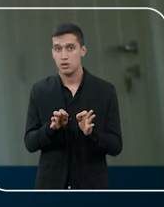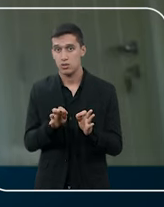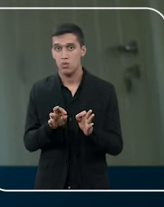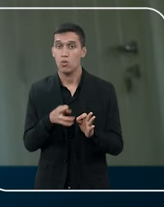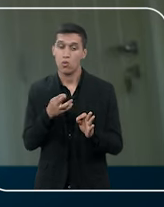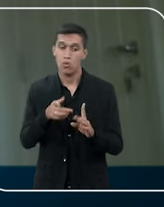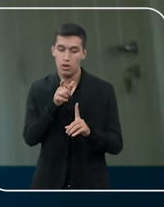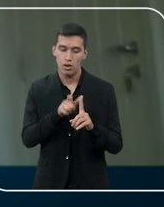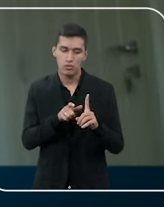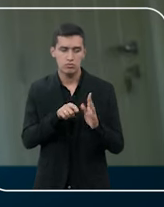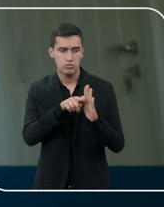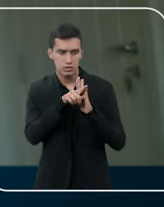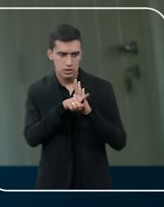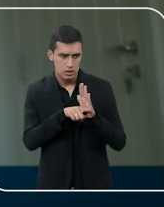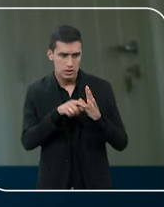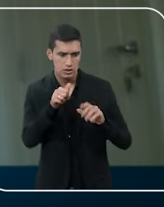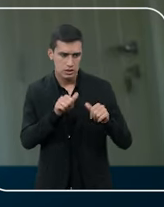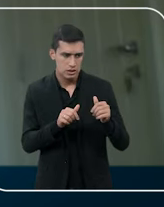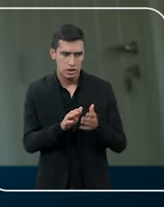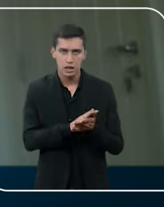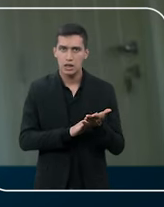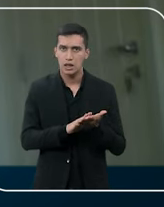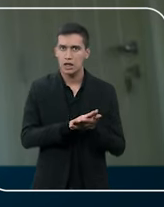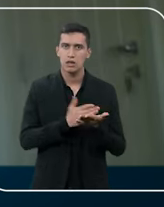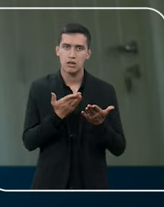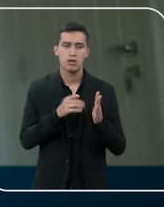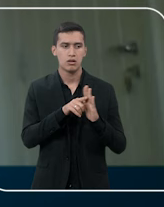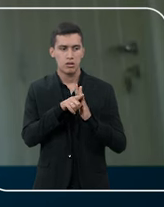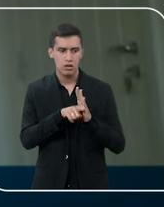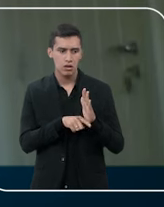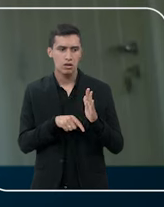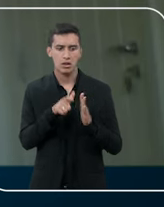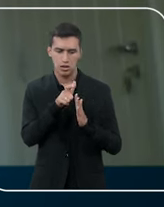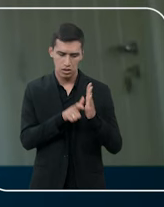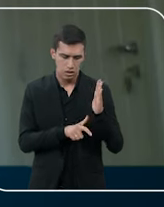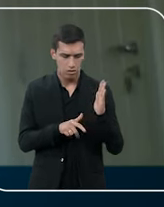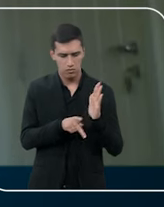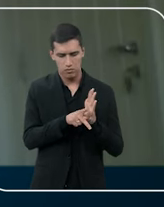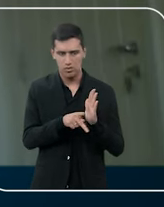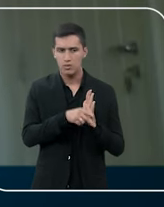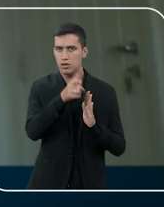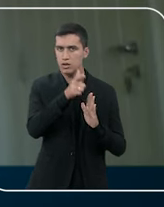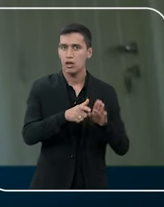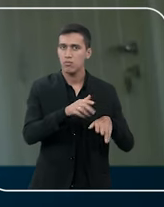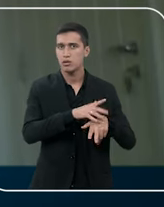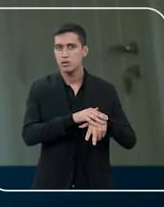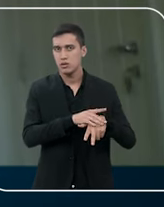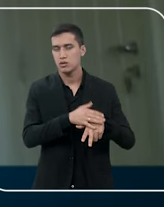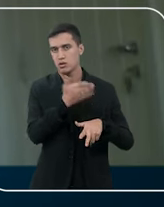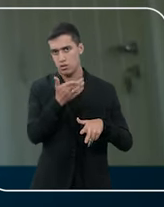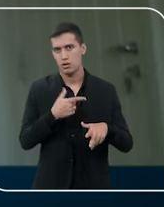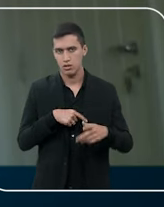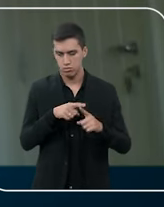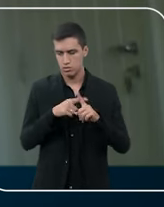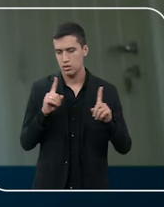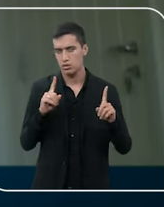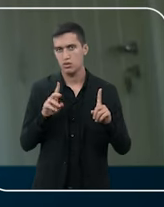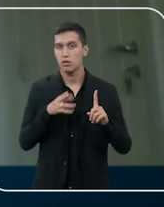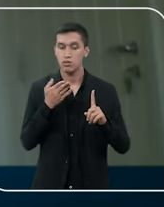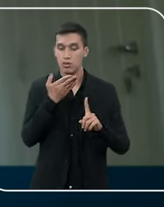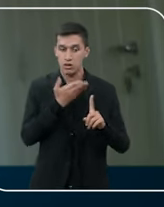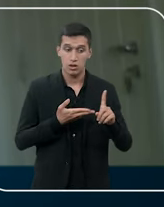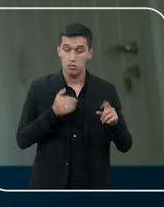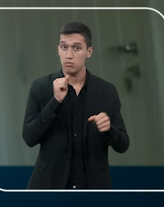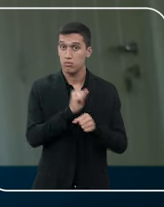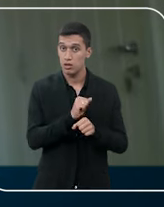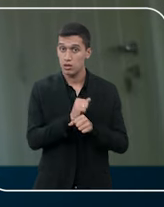não analisa de forma correta exames, o prontuário do paciente. Isso seria uma negligência, ou seja, ele deixa de